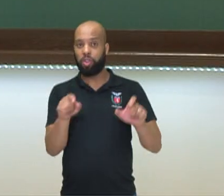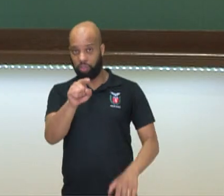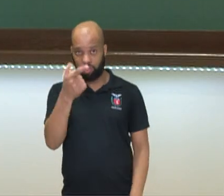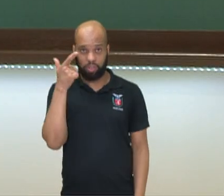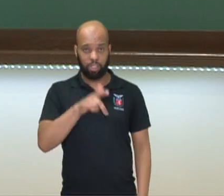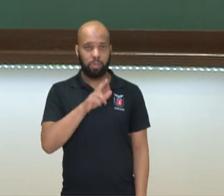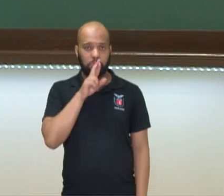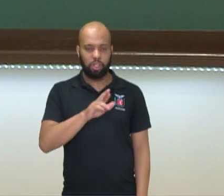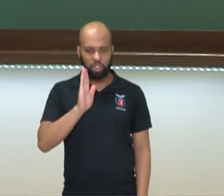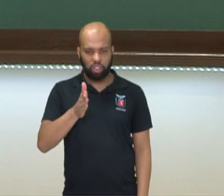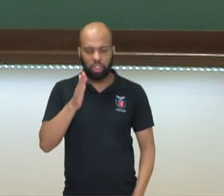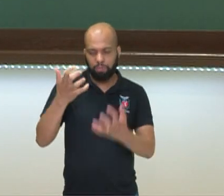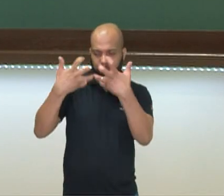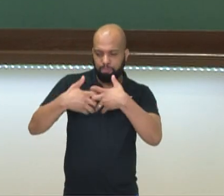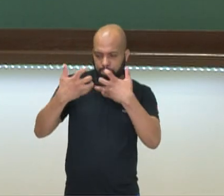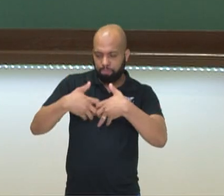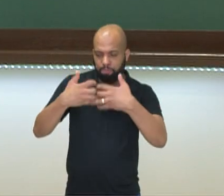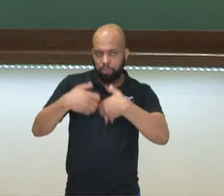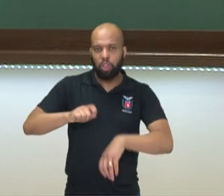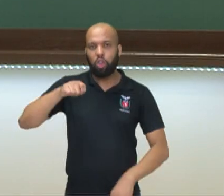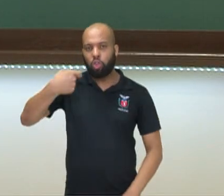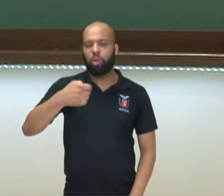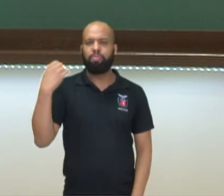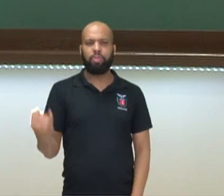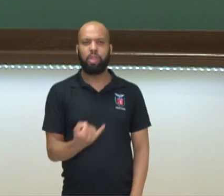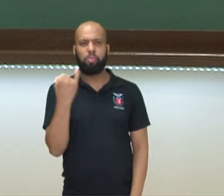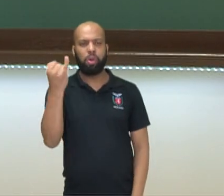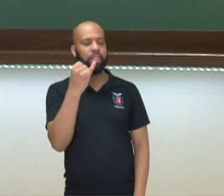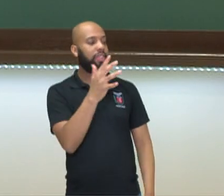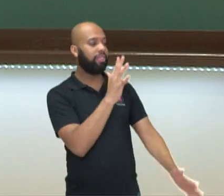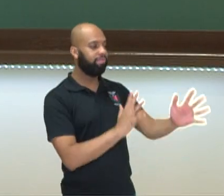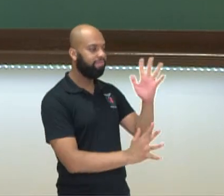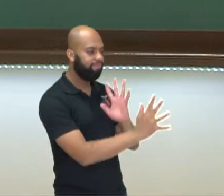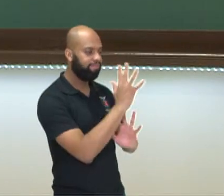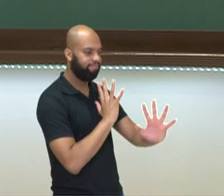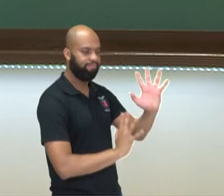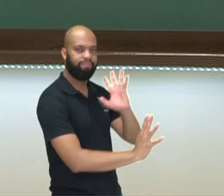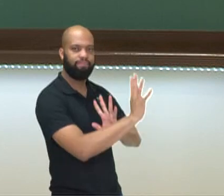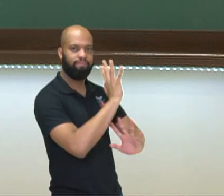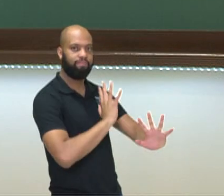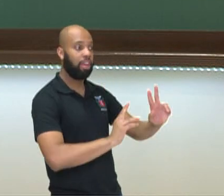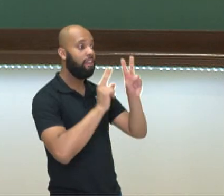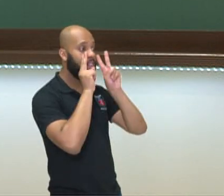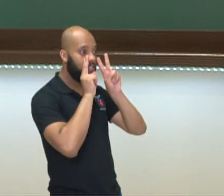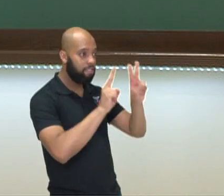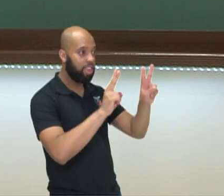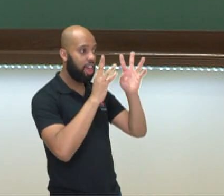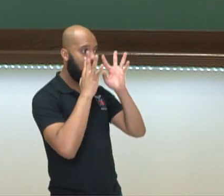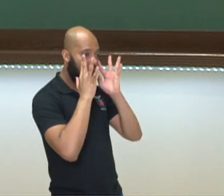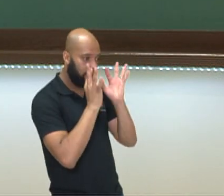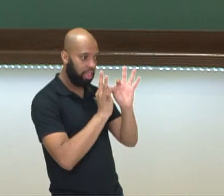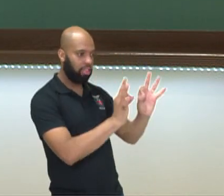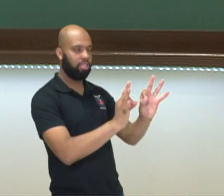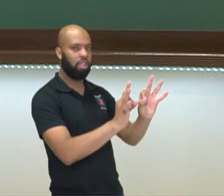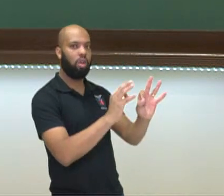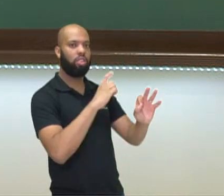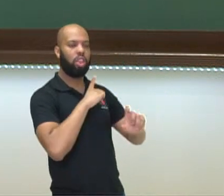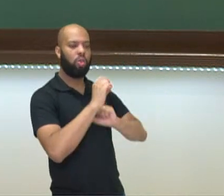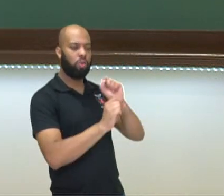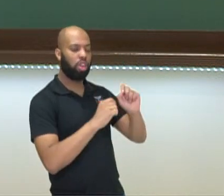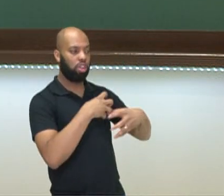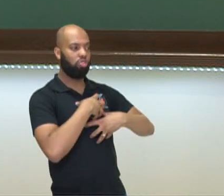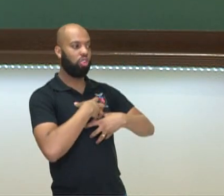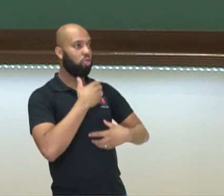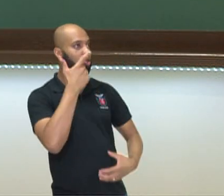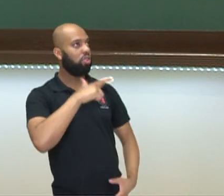conseguiram responder, refletiram um pouquinho mais sobre a importância da escuta, dessa escuta ativa no processo de resolução